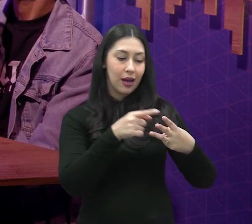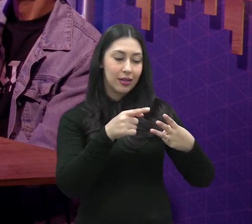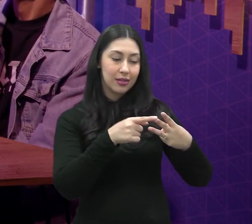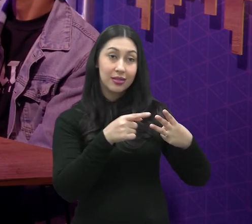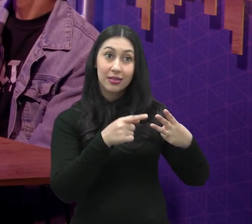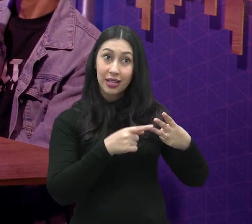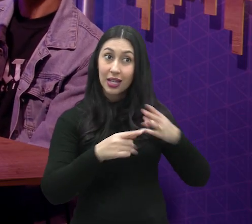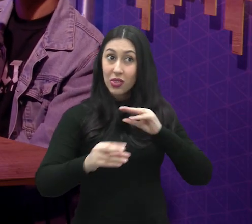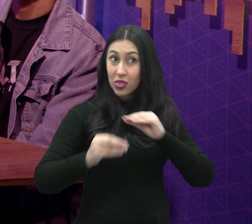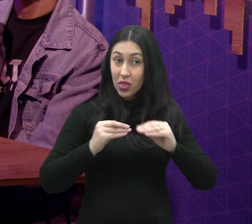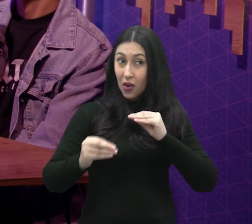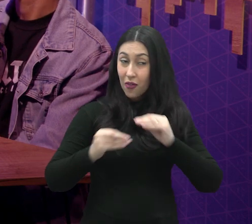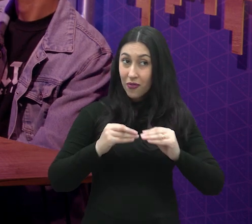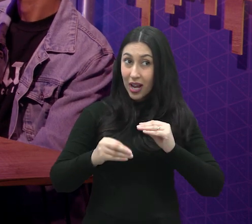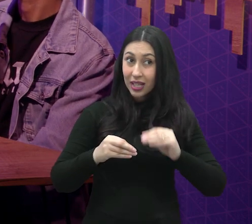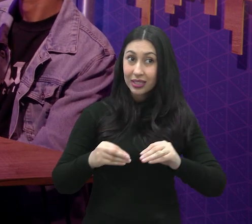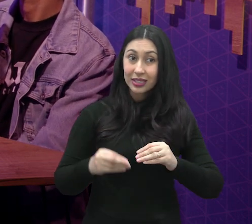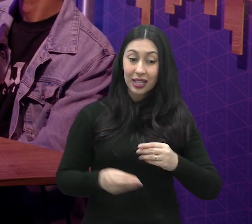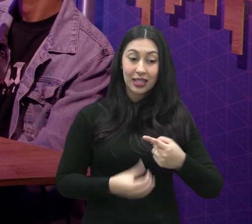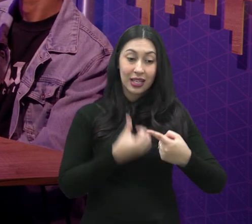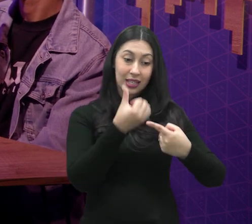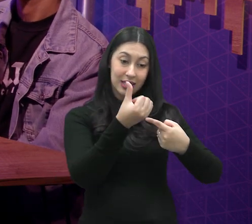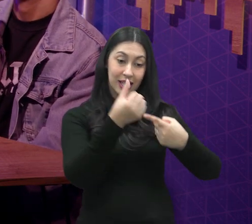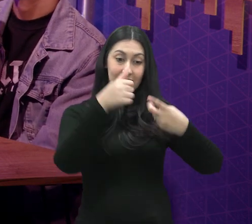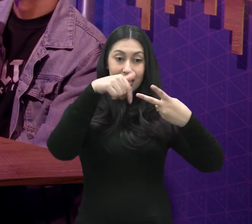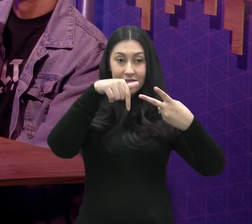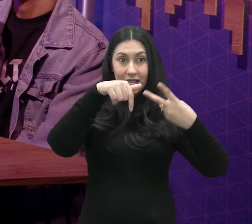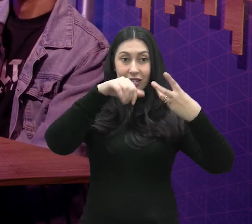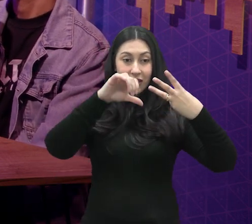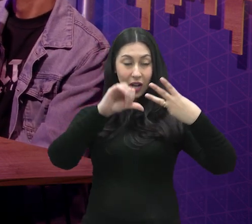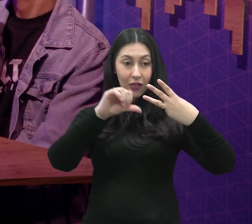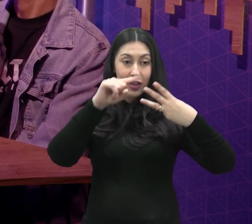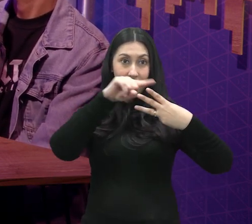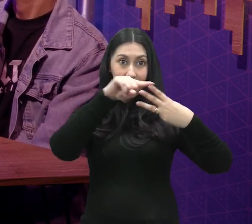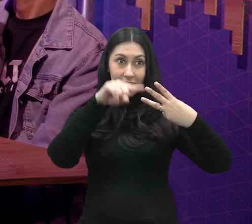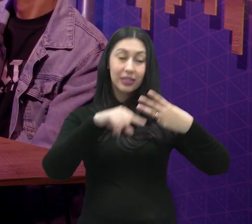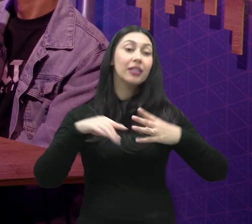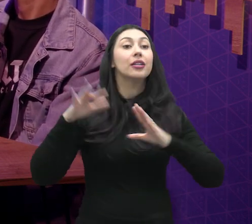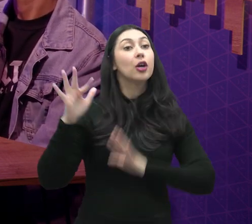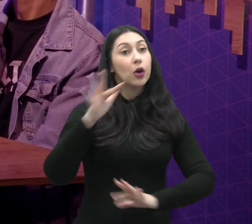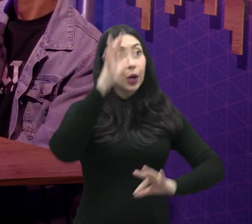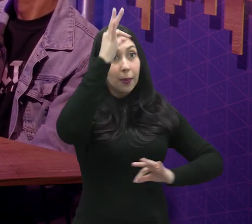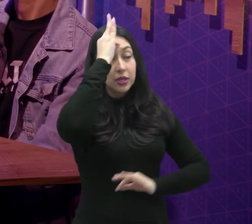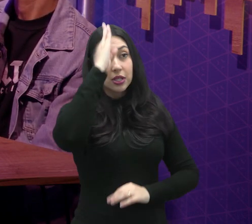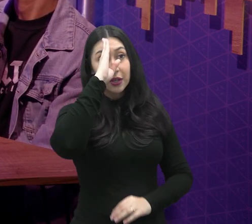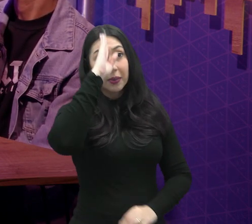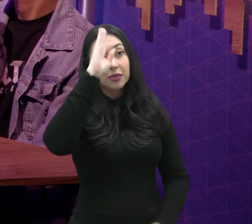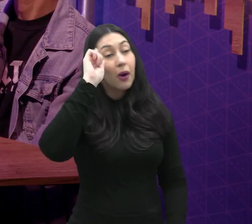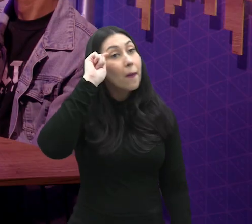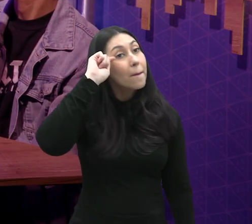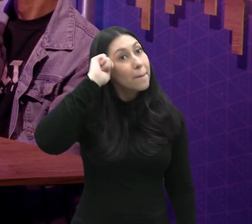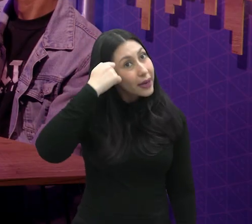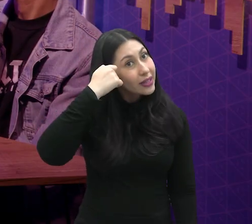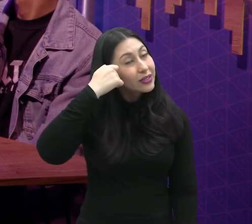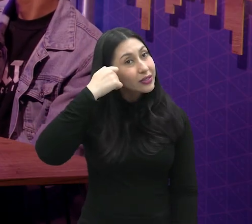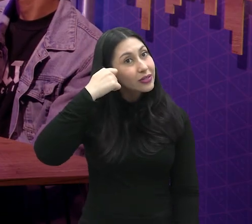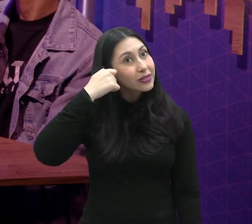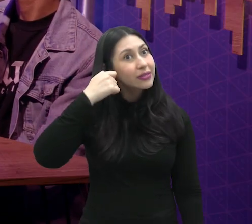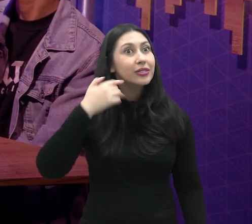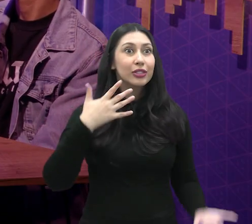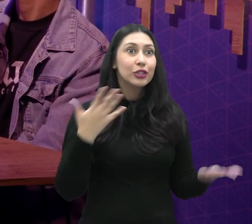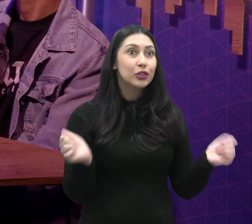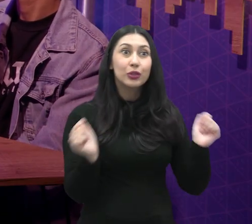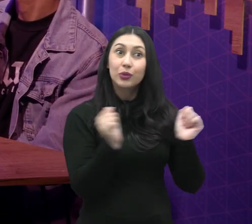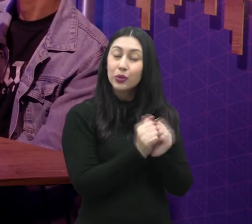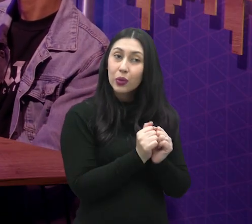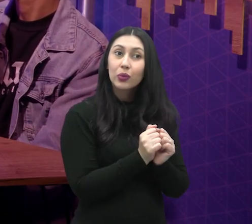a novela das 6, das 7 e das 9 terem protagonistas mulheres negras, foi um